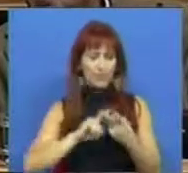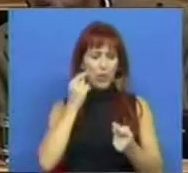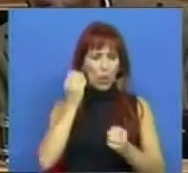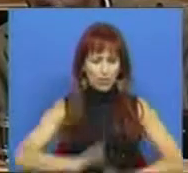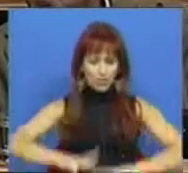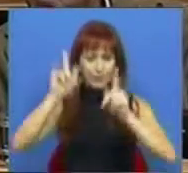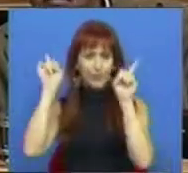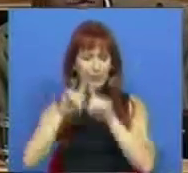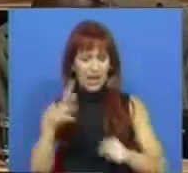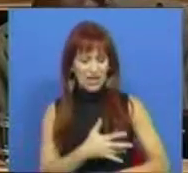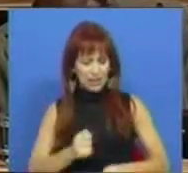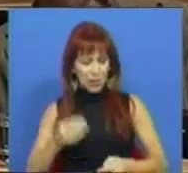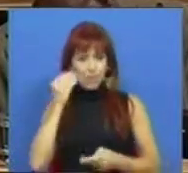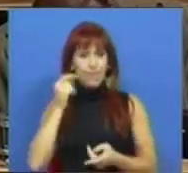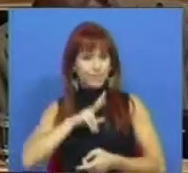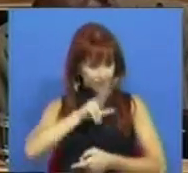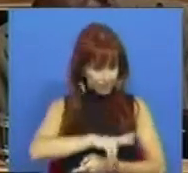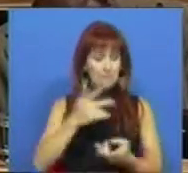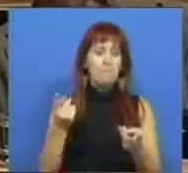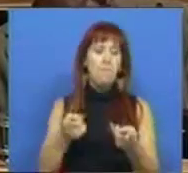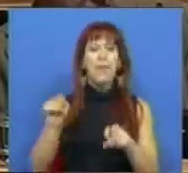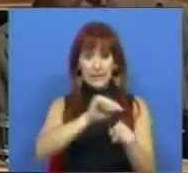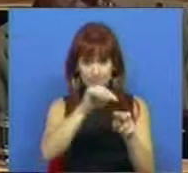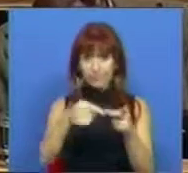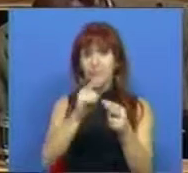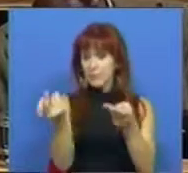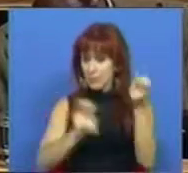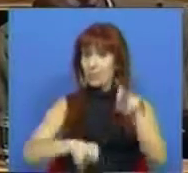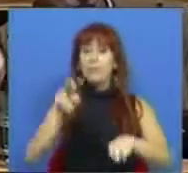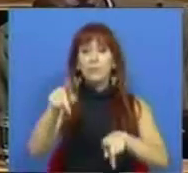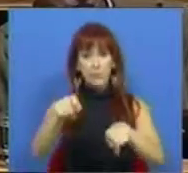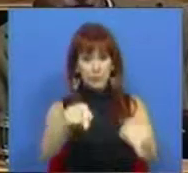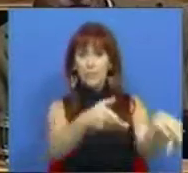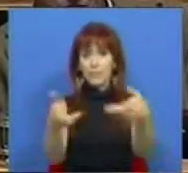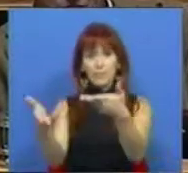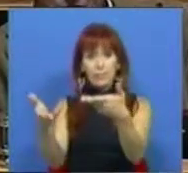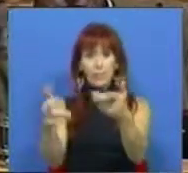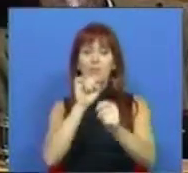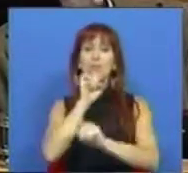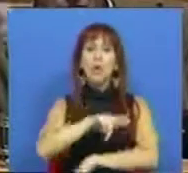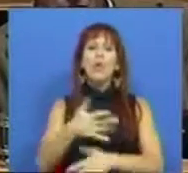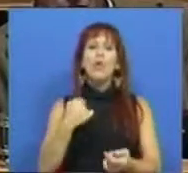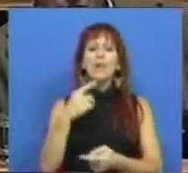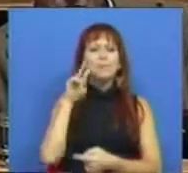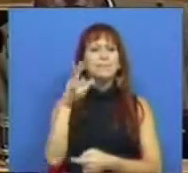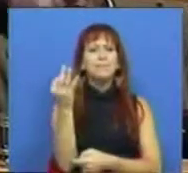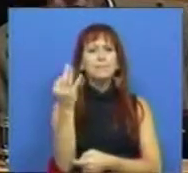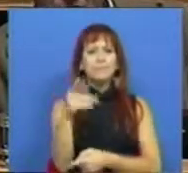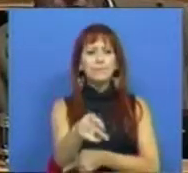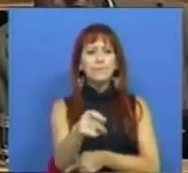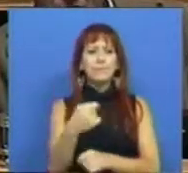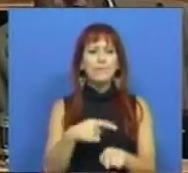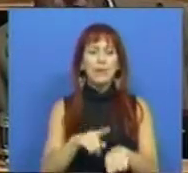como evoluir o desemprego em Portugal, e essas são variáveis em relação às quais podemos já